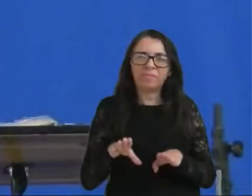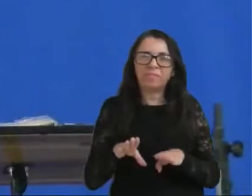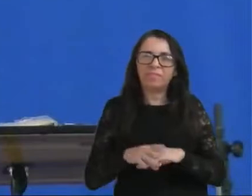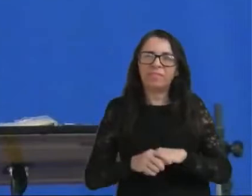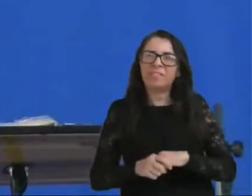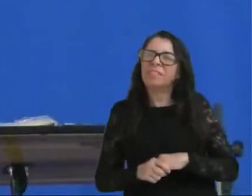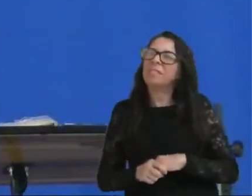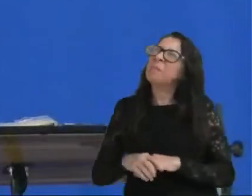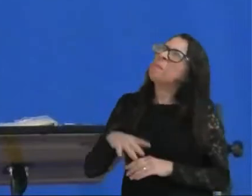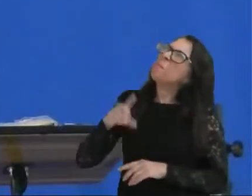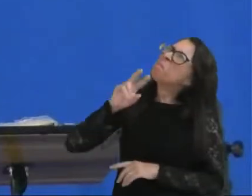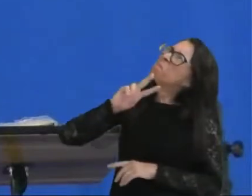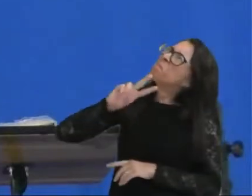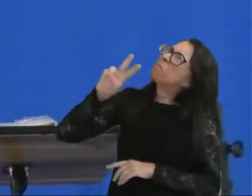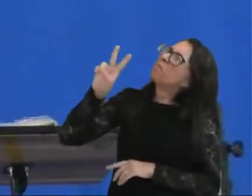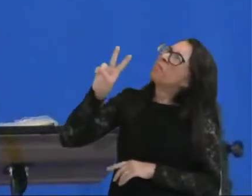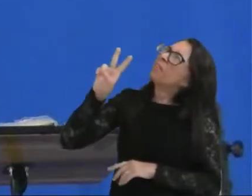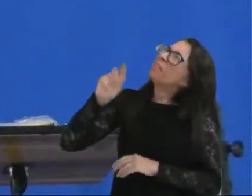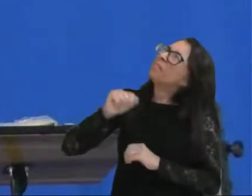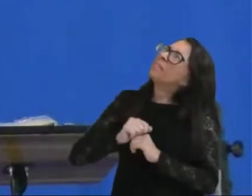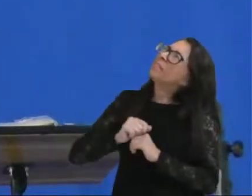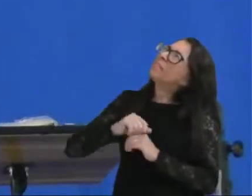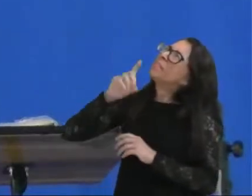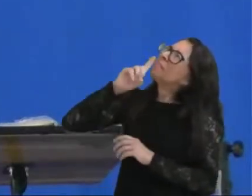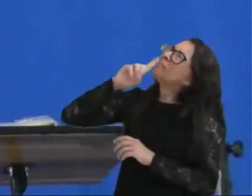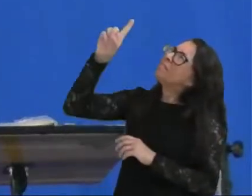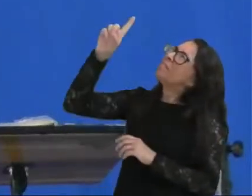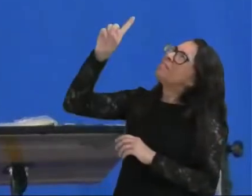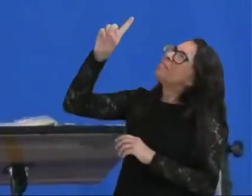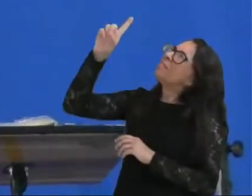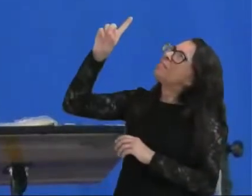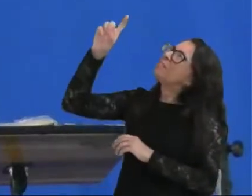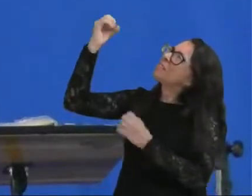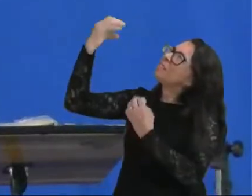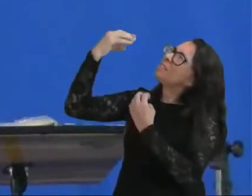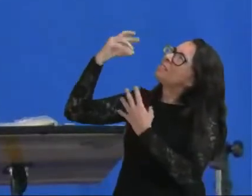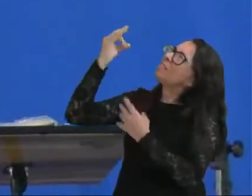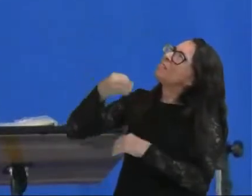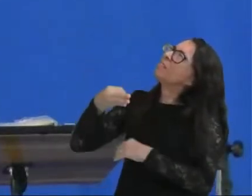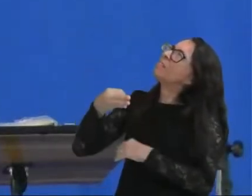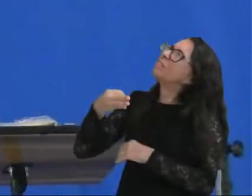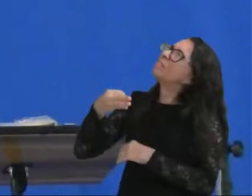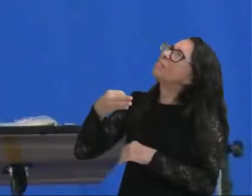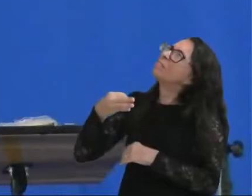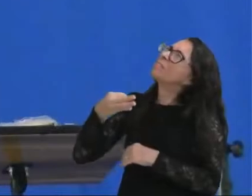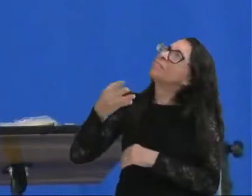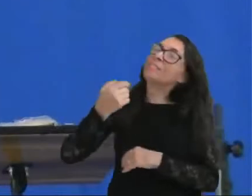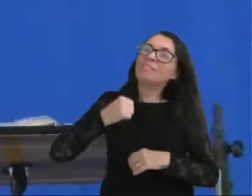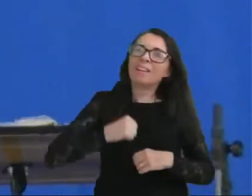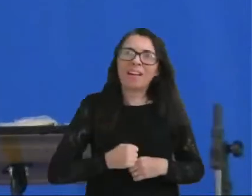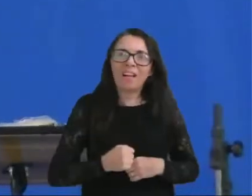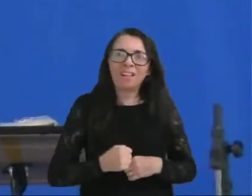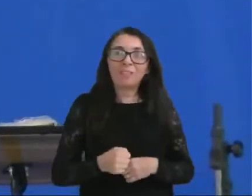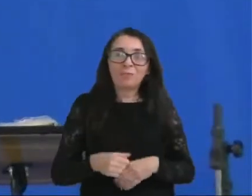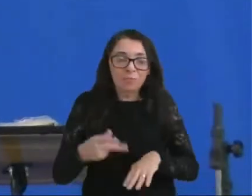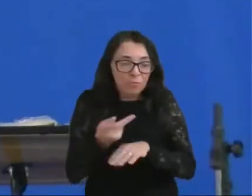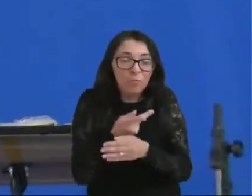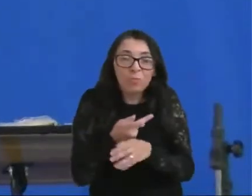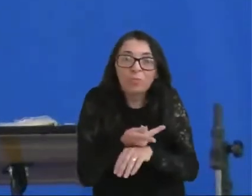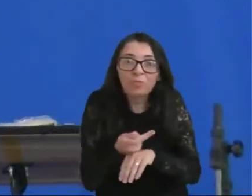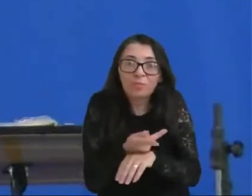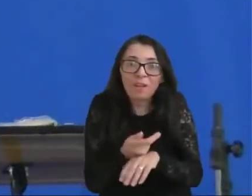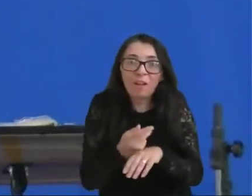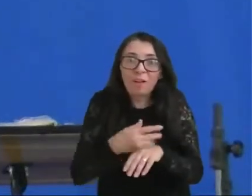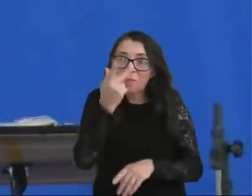conclamando, olha, nós vamos ter um trabalho, olha, nós precisamos de pessoas para poder evangelizar, nós precisamos de pessoas que sejam